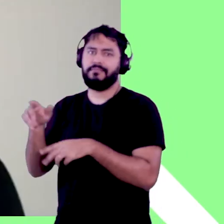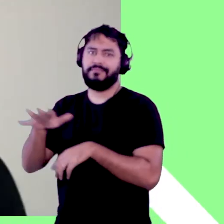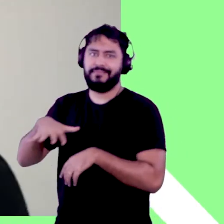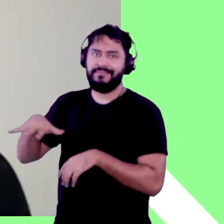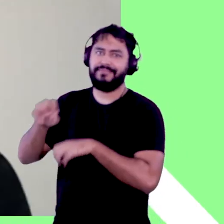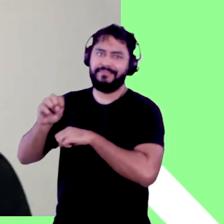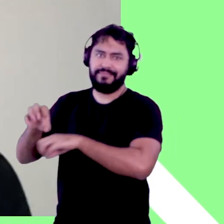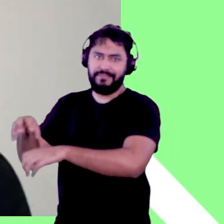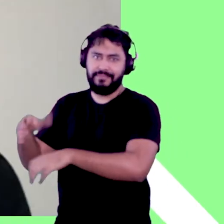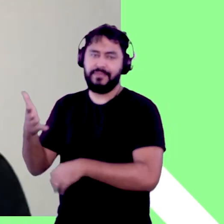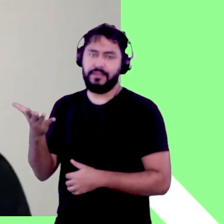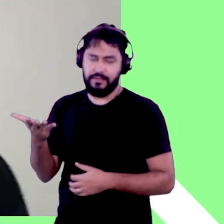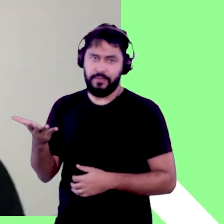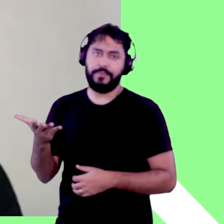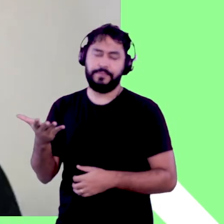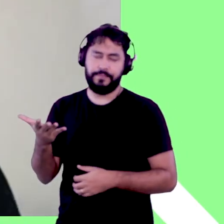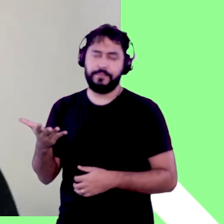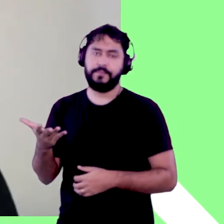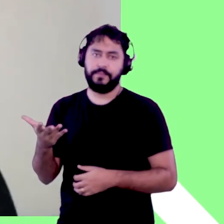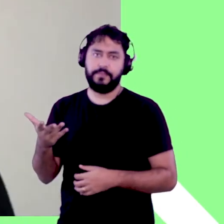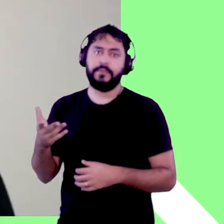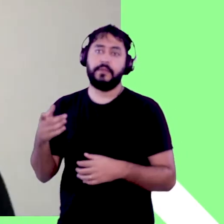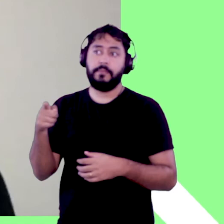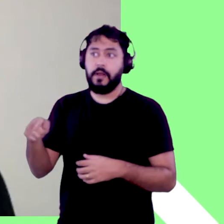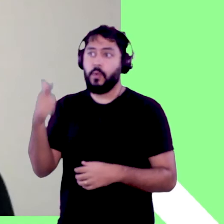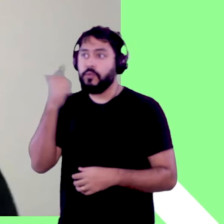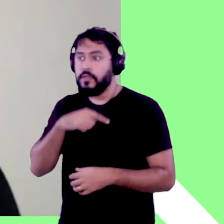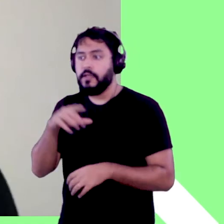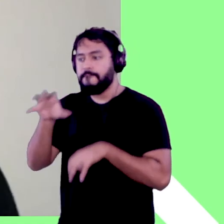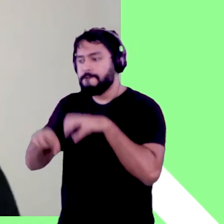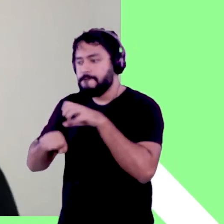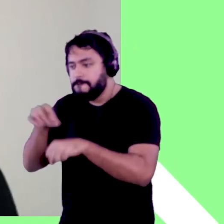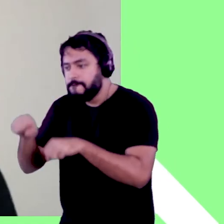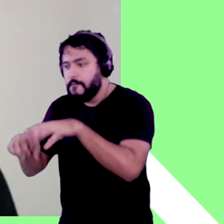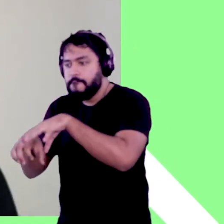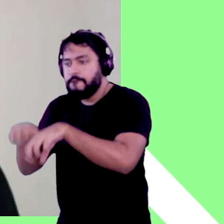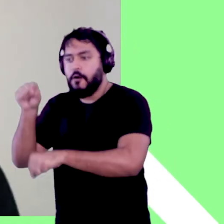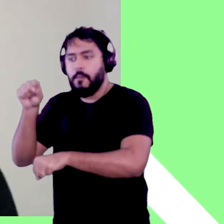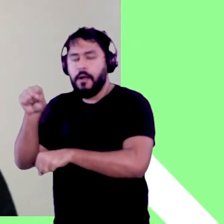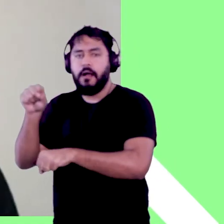aí na educação, para alcançar o mercado de trabalho,